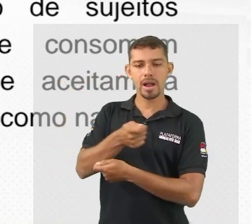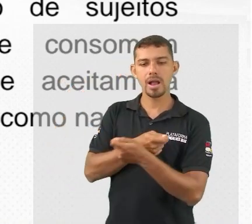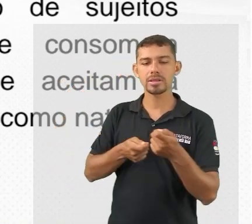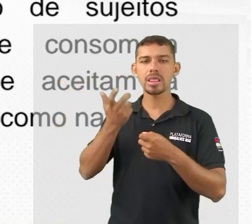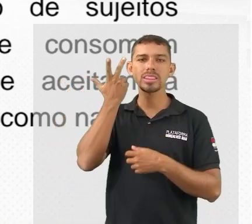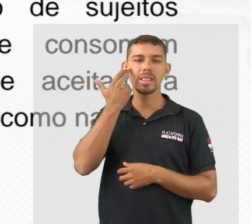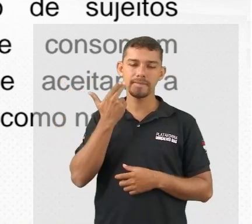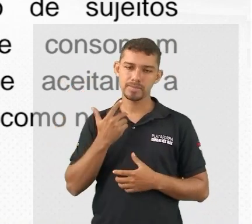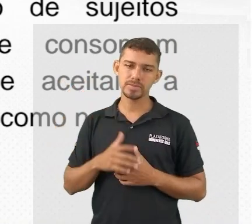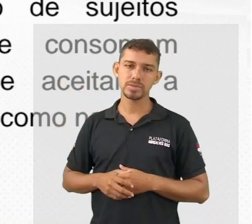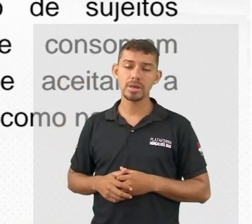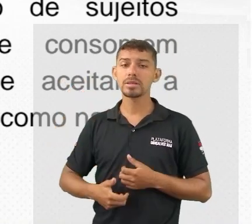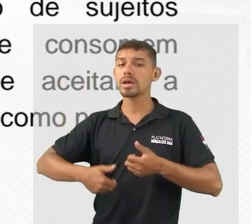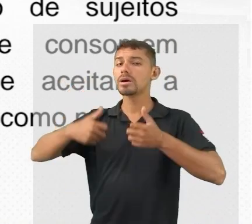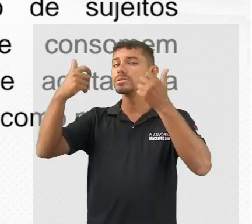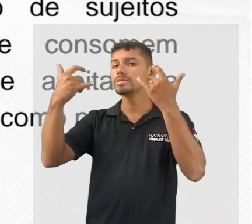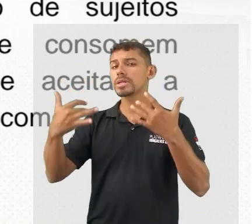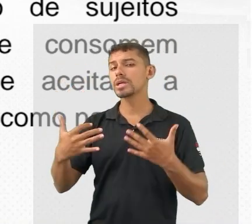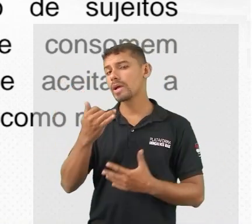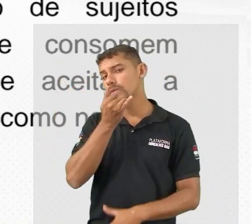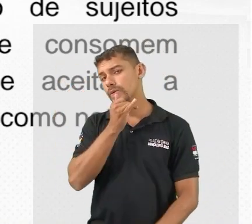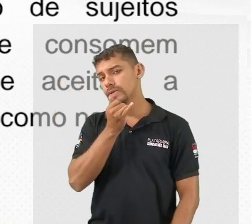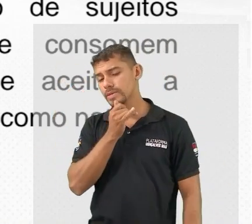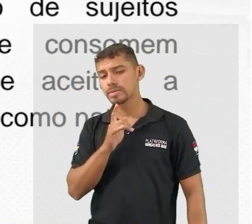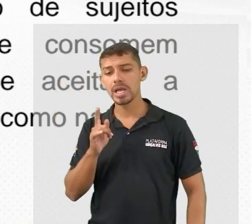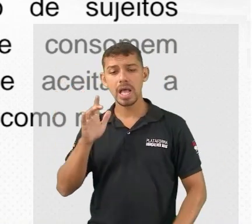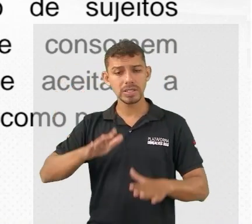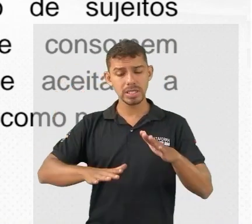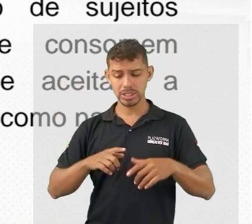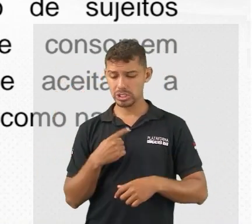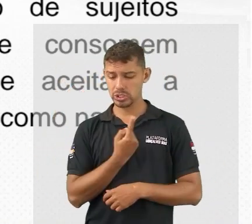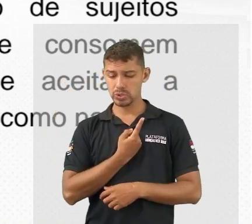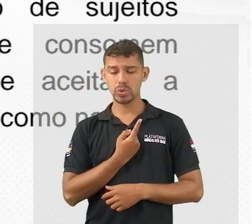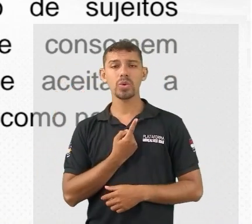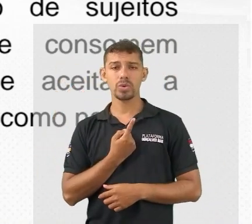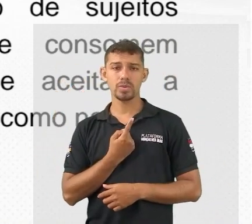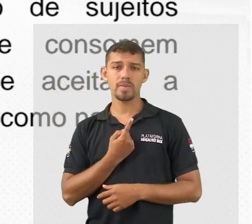né? E aí isso explica, por exemplo, porque que muitos de nós...